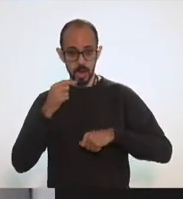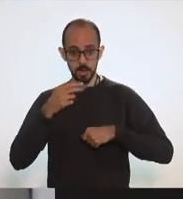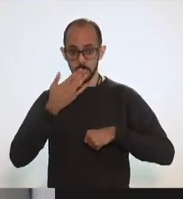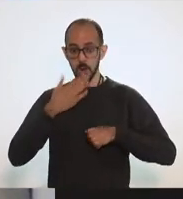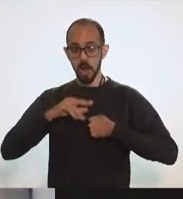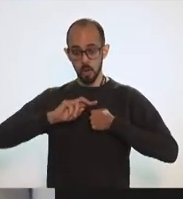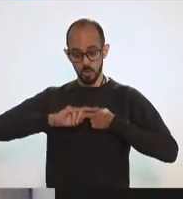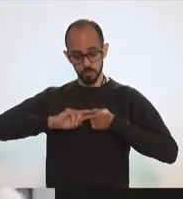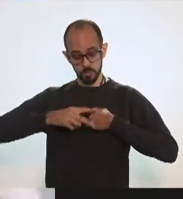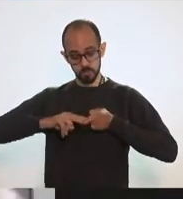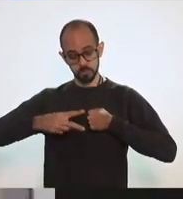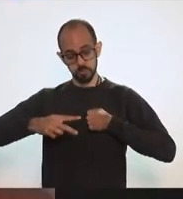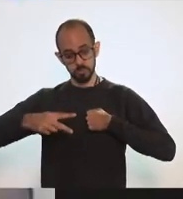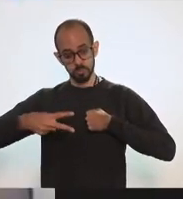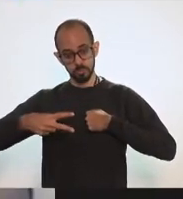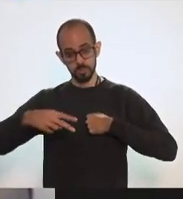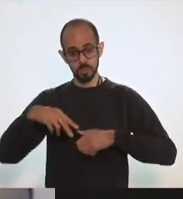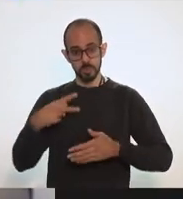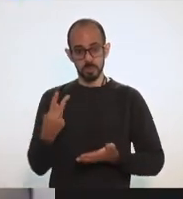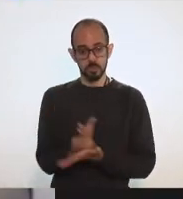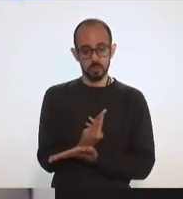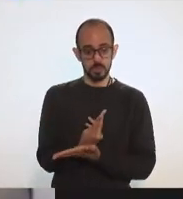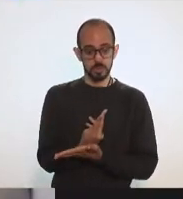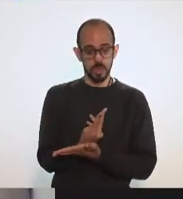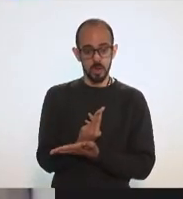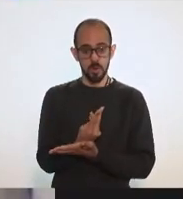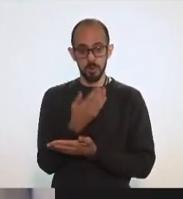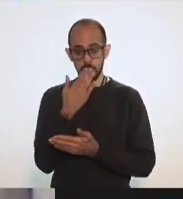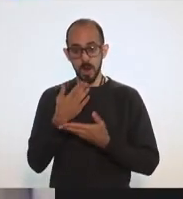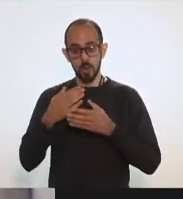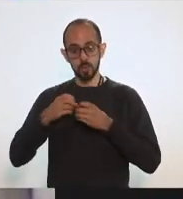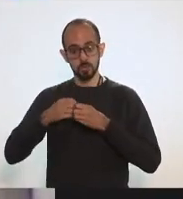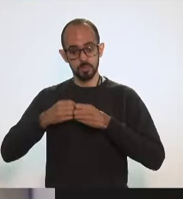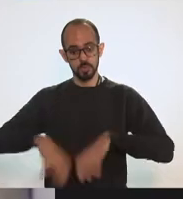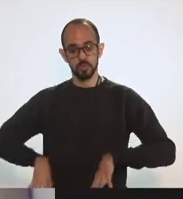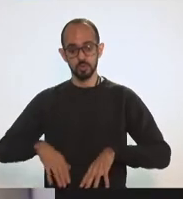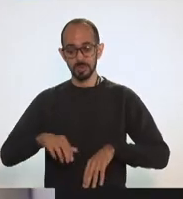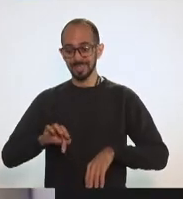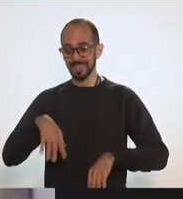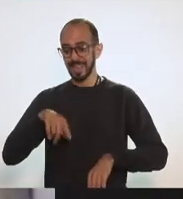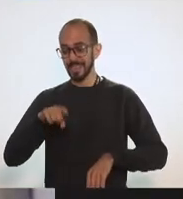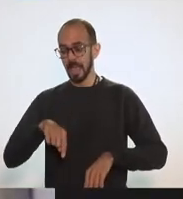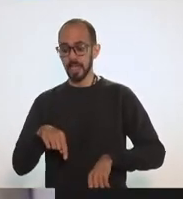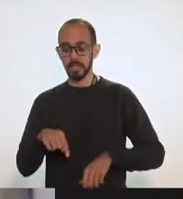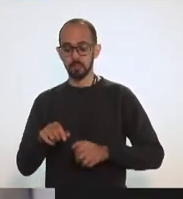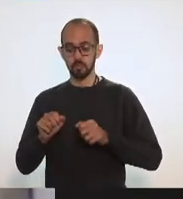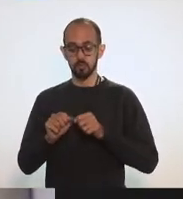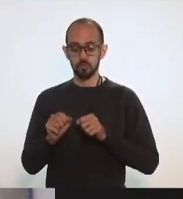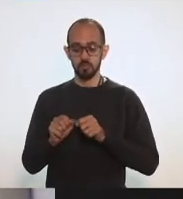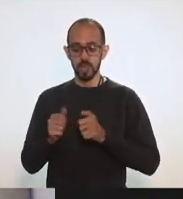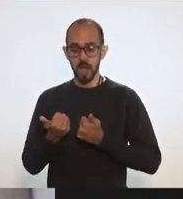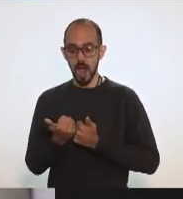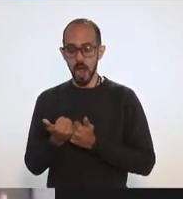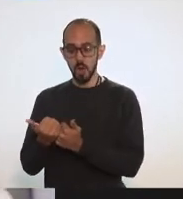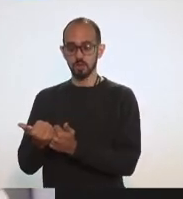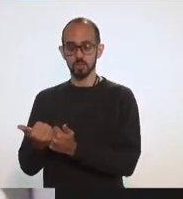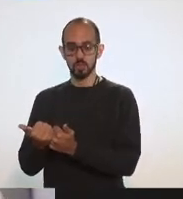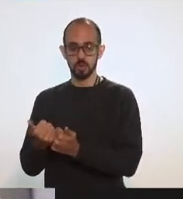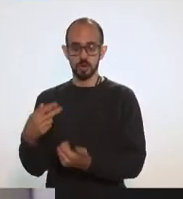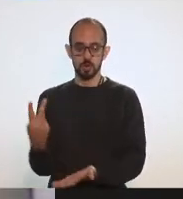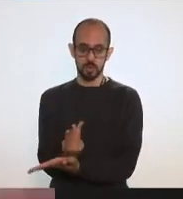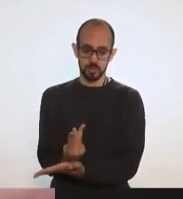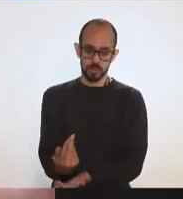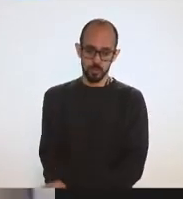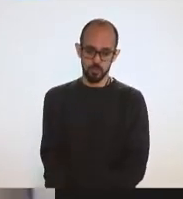o fato danoso e o dano propriamente dito. Quem contribuiu para isso? Não me parece que ele tenha contribuído para o